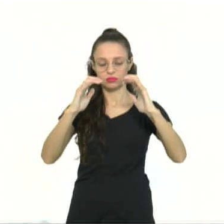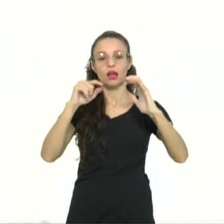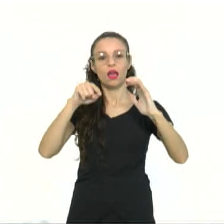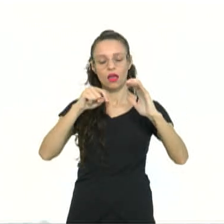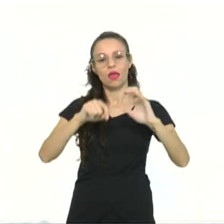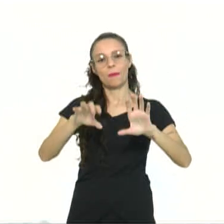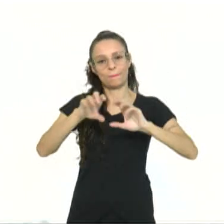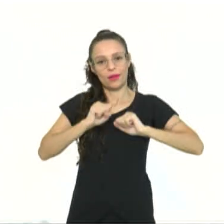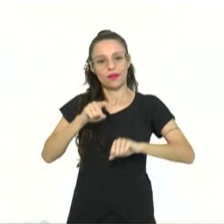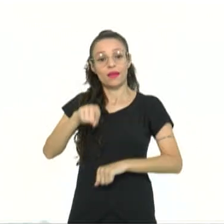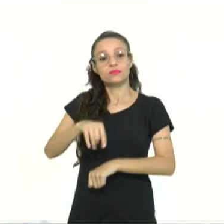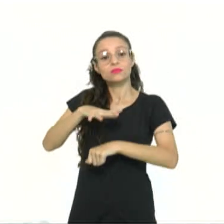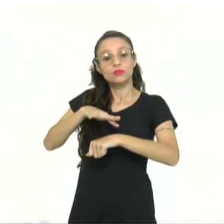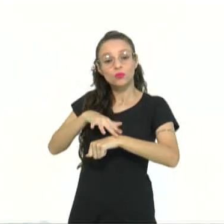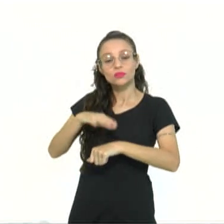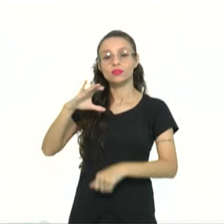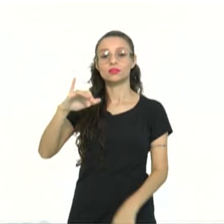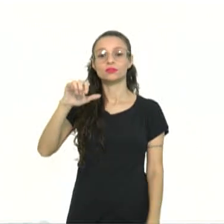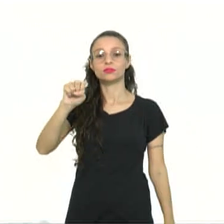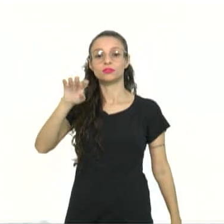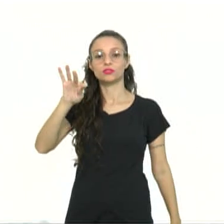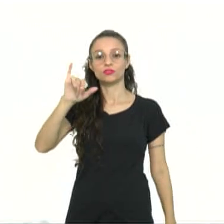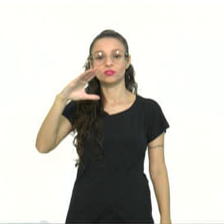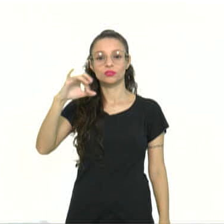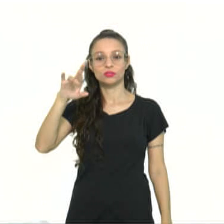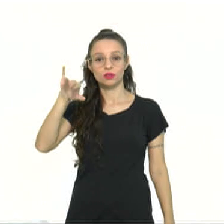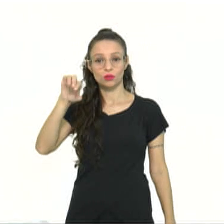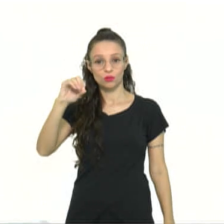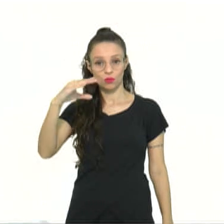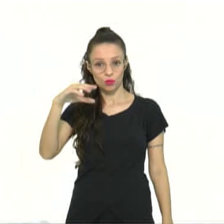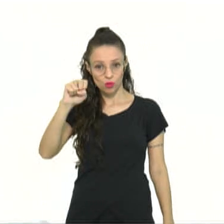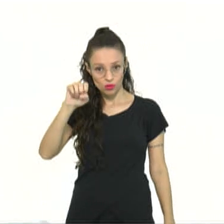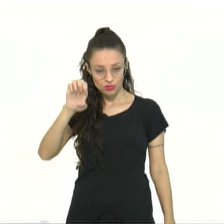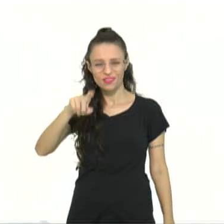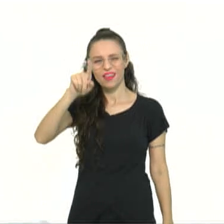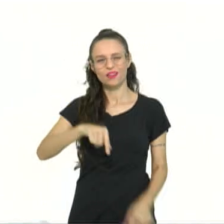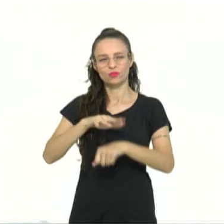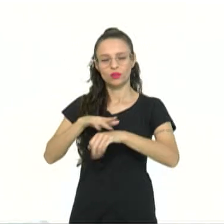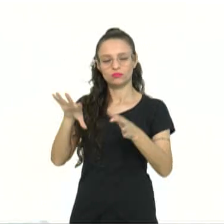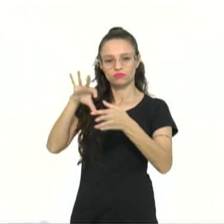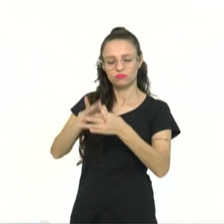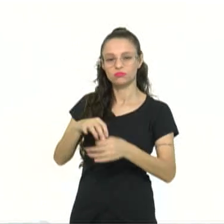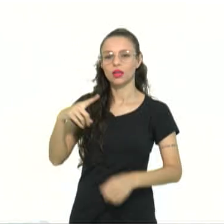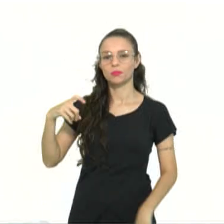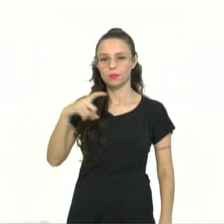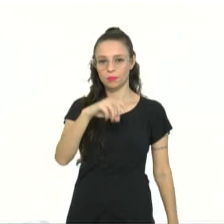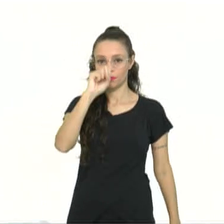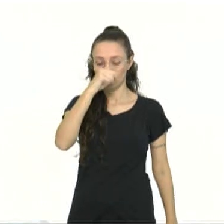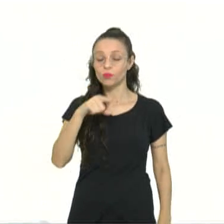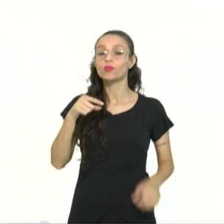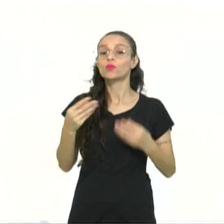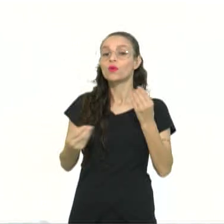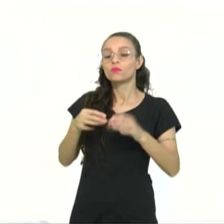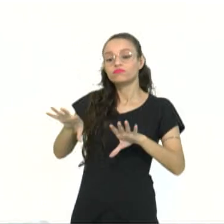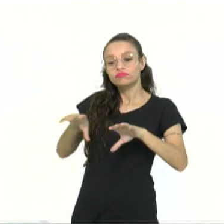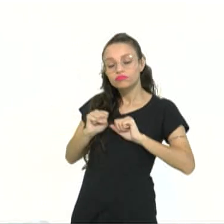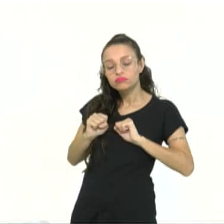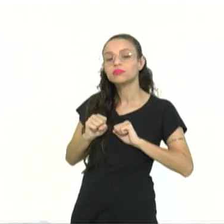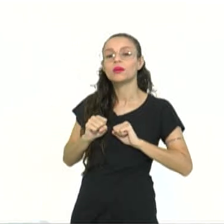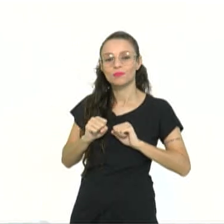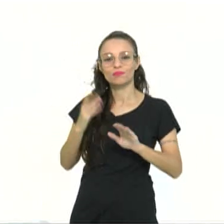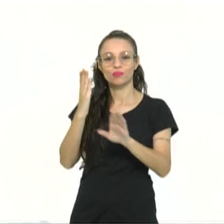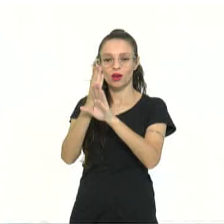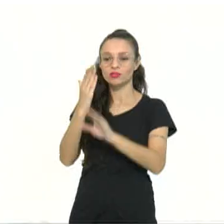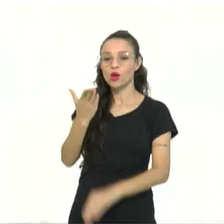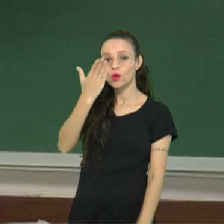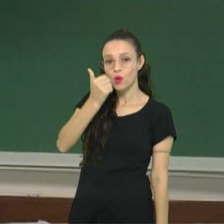chamada cisticercose cerebral ou também neurocisticercose. A pessoa adquire a doença através da ingestão de alimentos